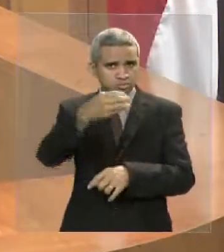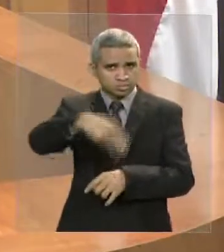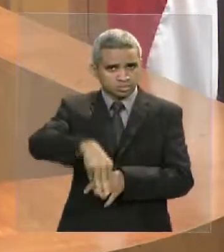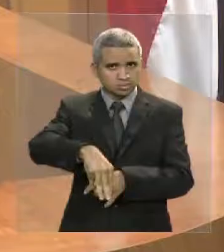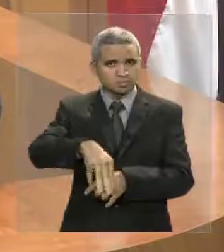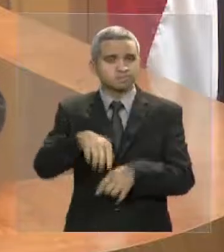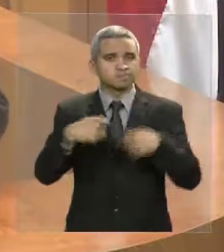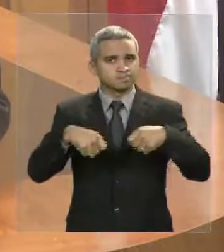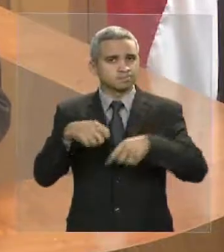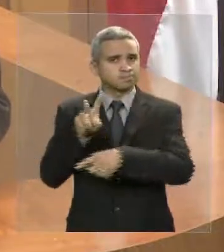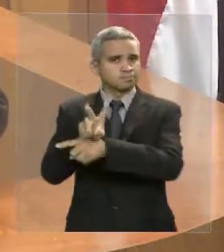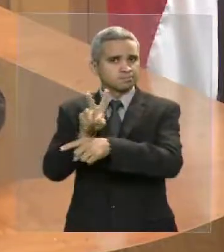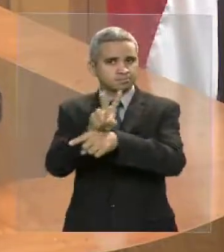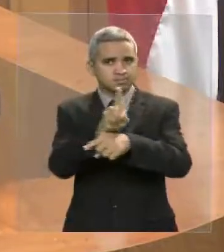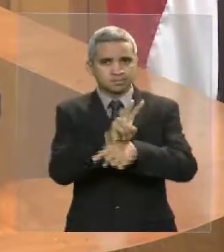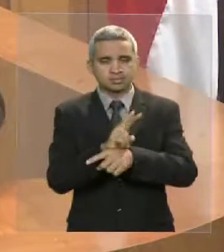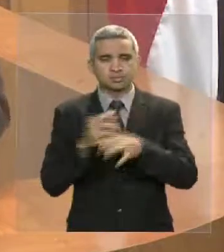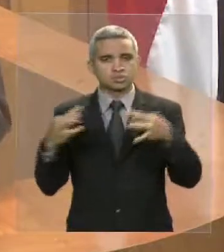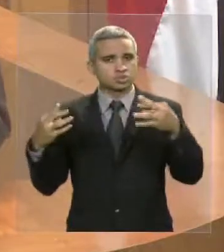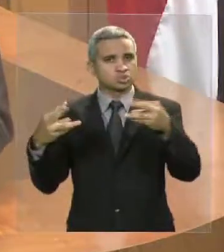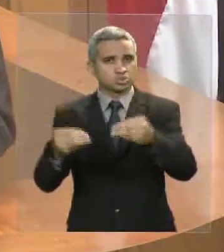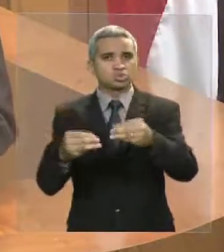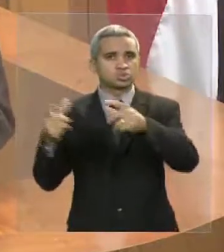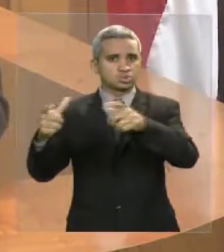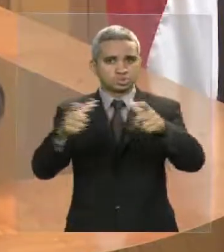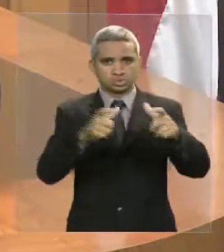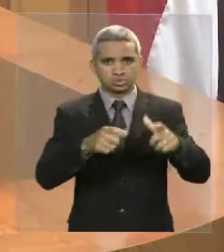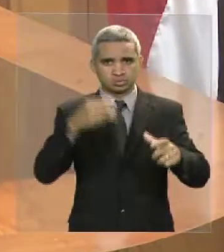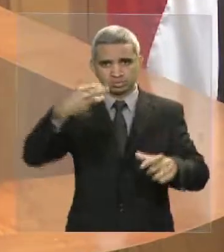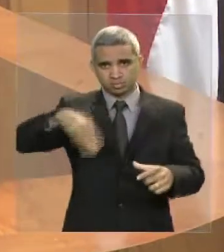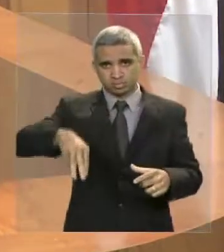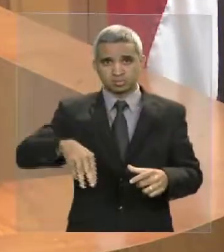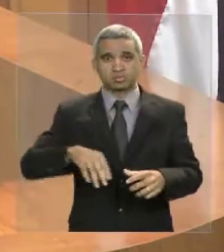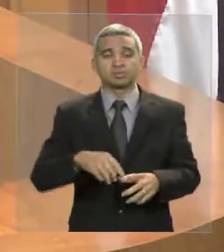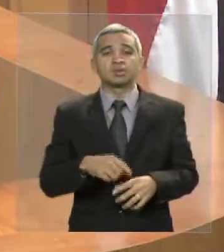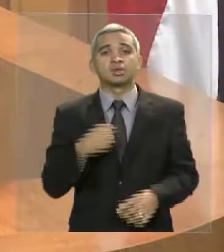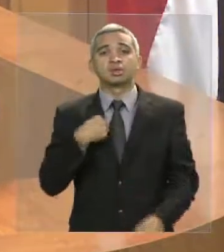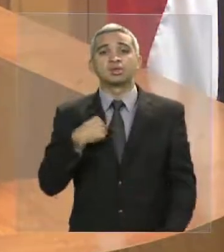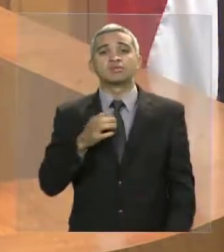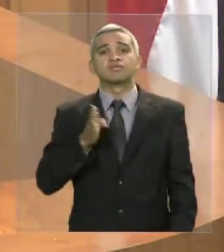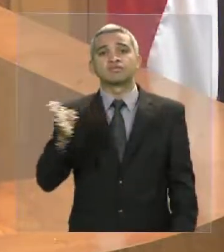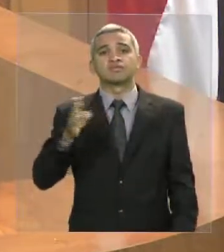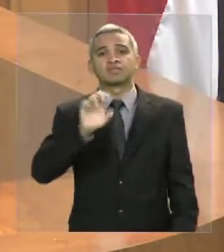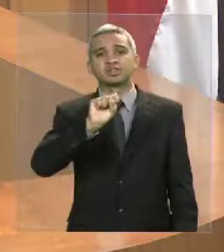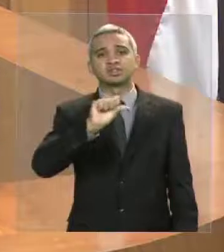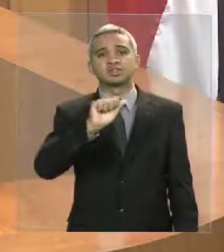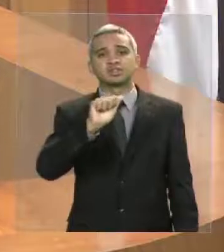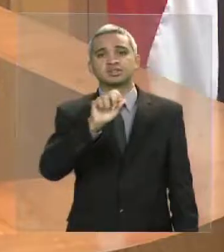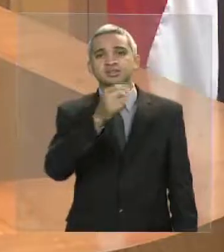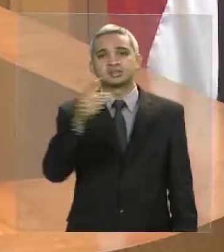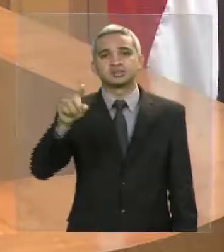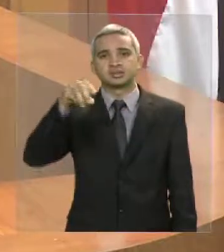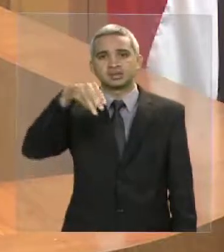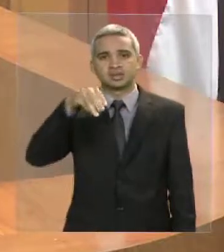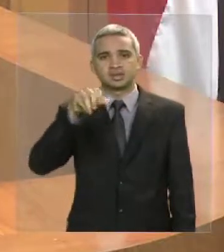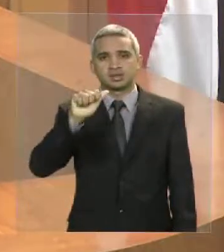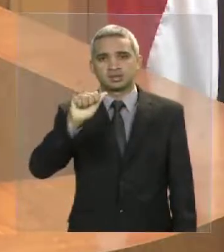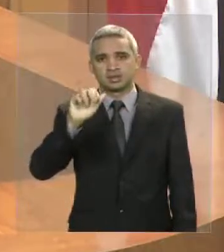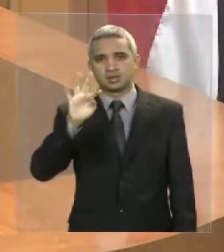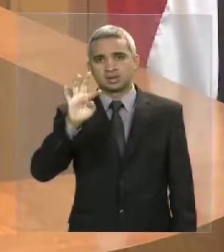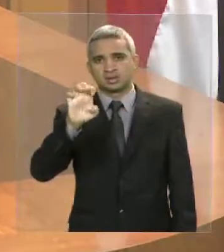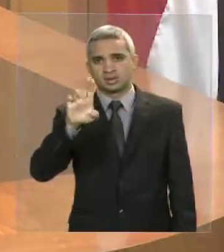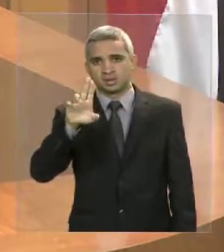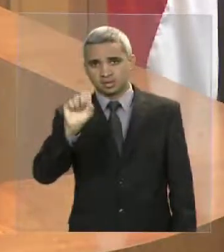Estado. E eu estive recentemente em São Mateus, senhoras e senhores, e infelizmente nós ouvimos os reclames